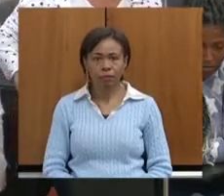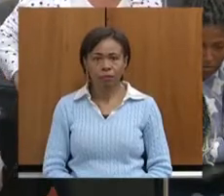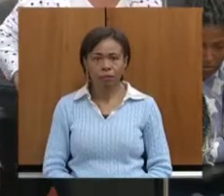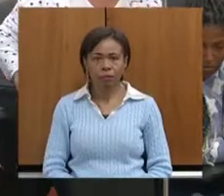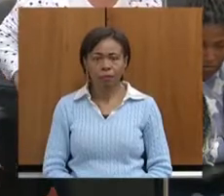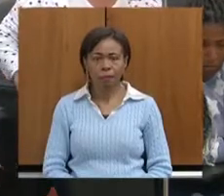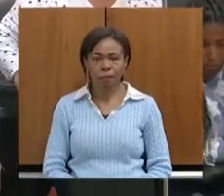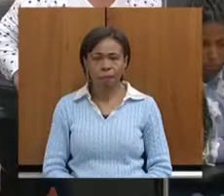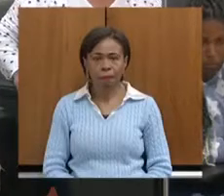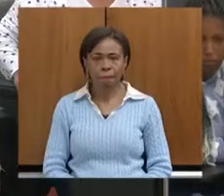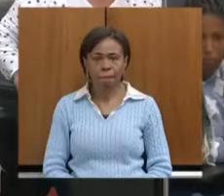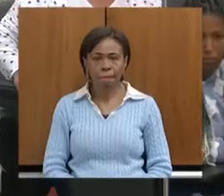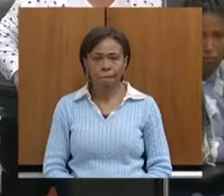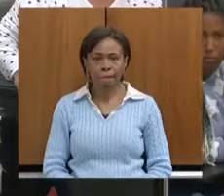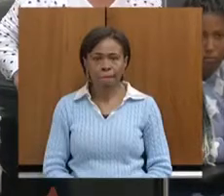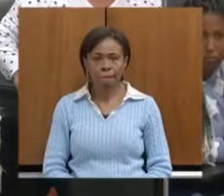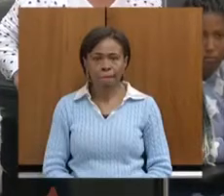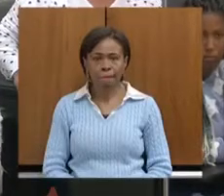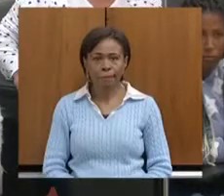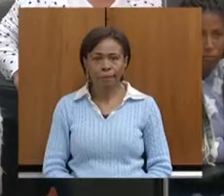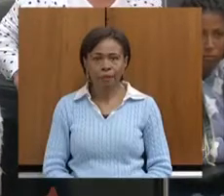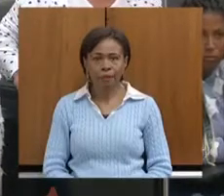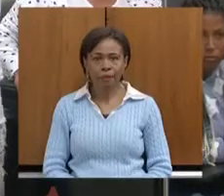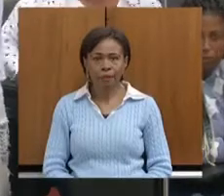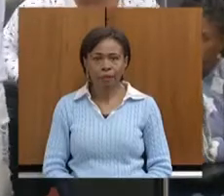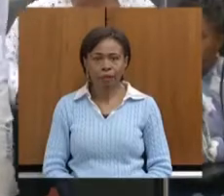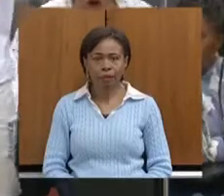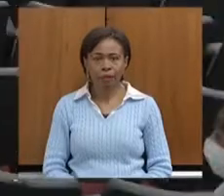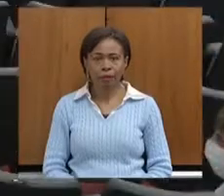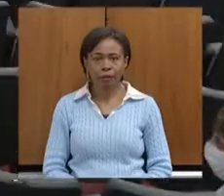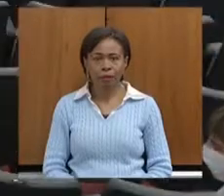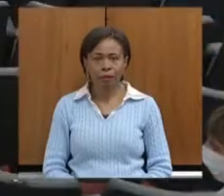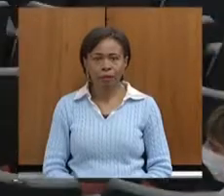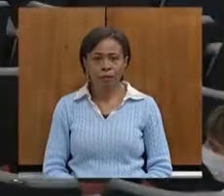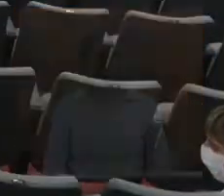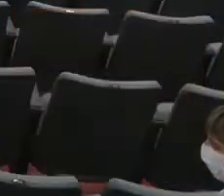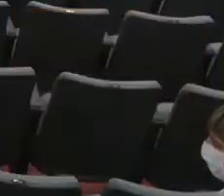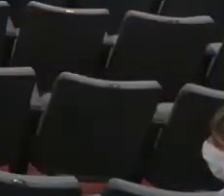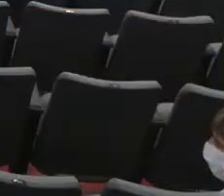é simplificado essas plantas ornamentais em